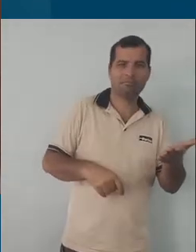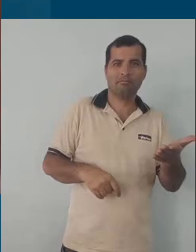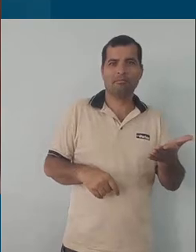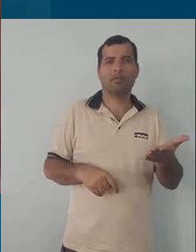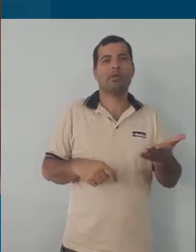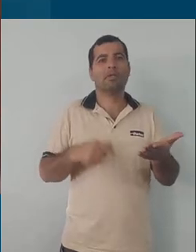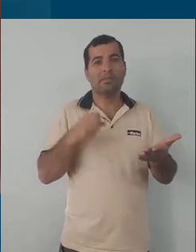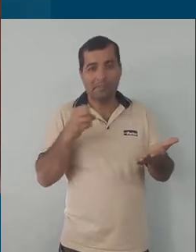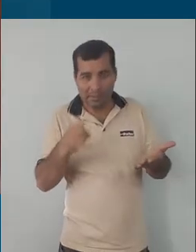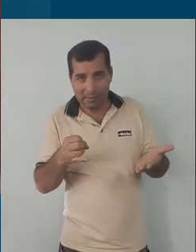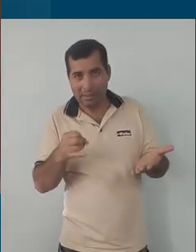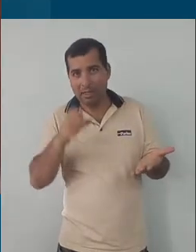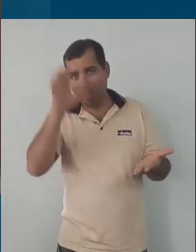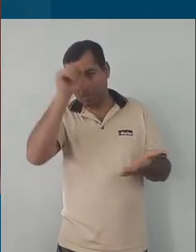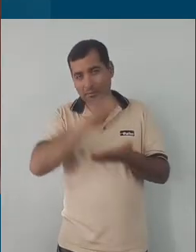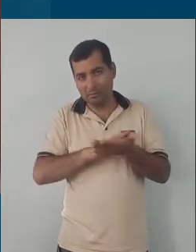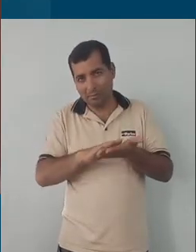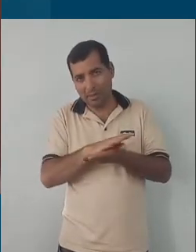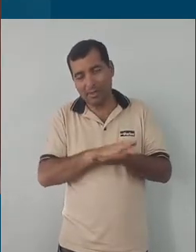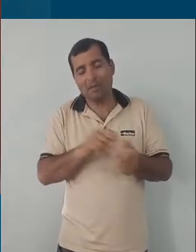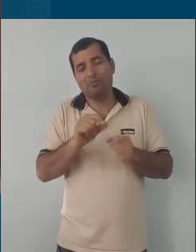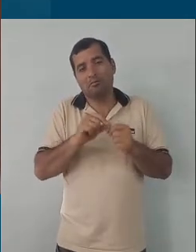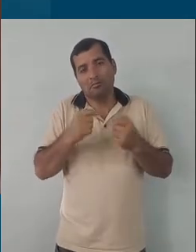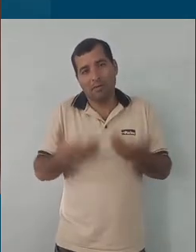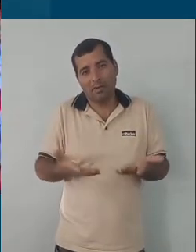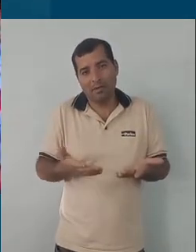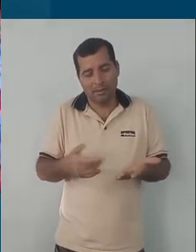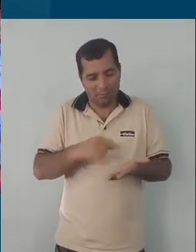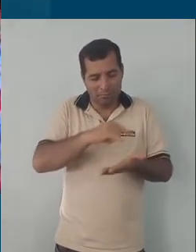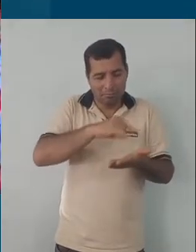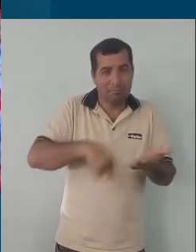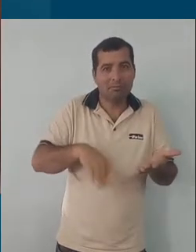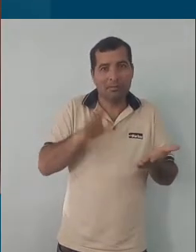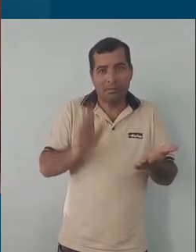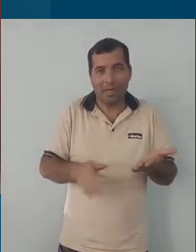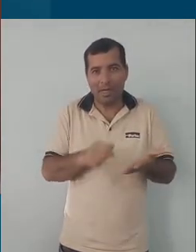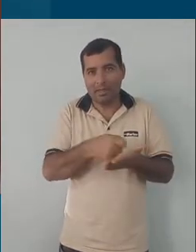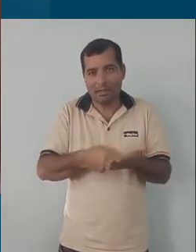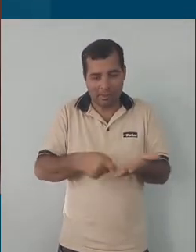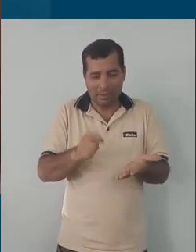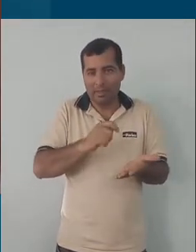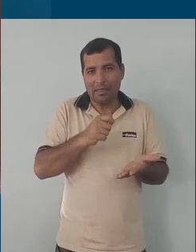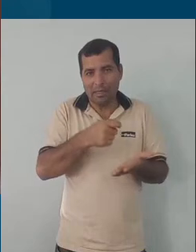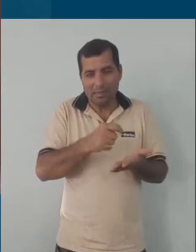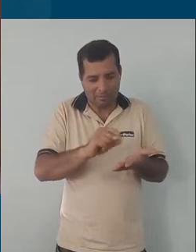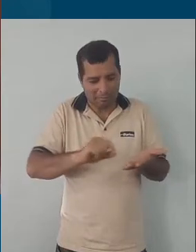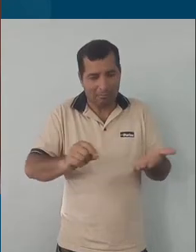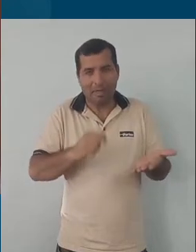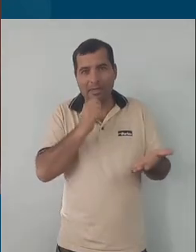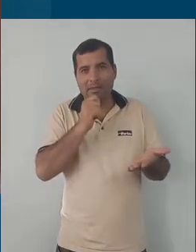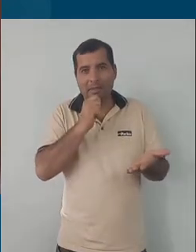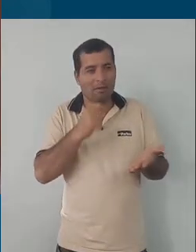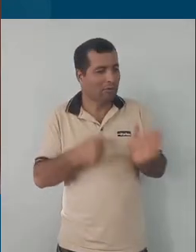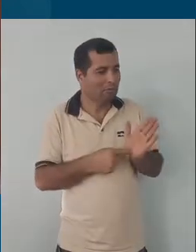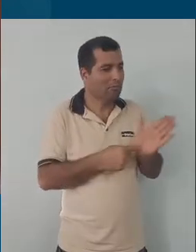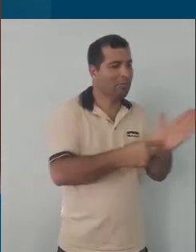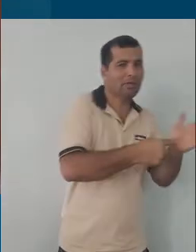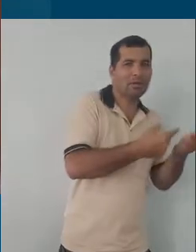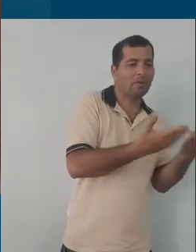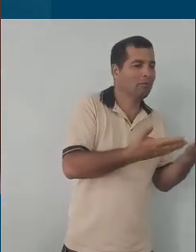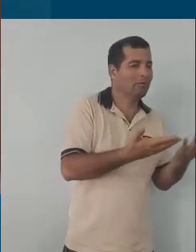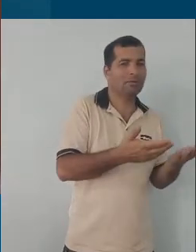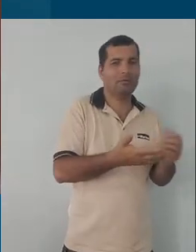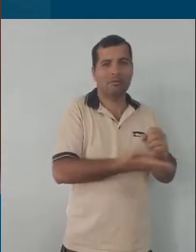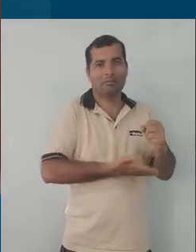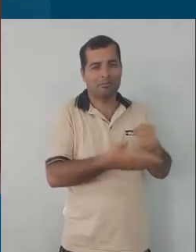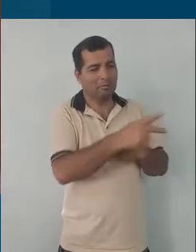própria prática, se ele não documenta a sua prática, ele não tem depois o que dizer para o professor do ensino fundamental, né? Nessa